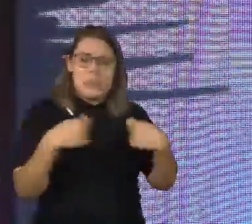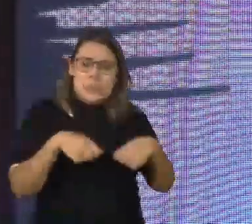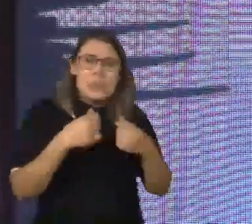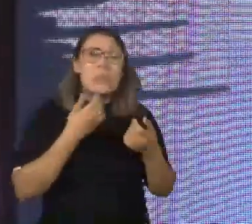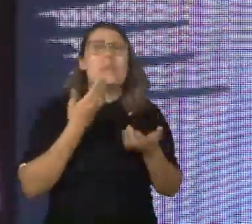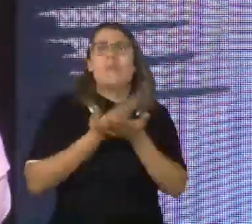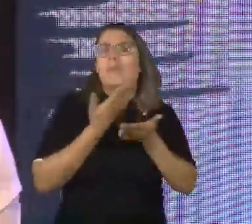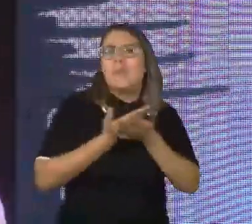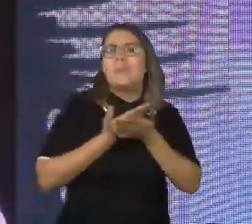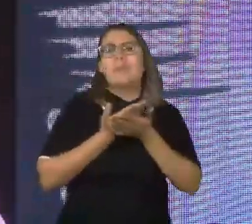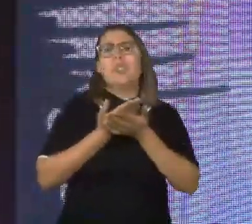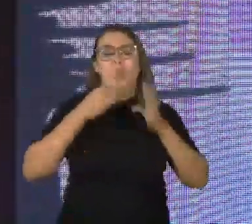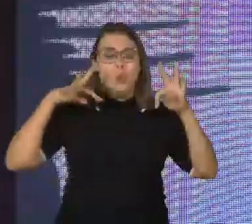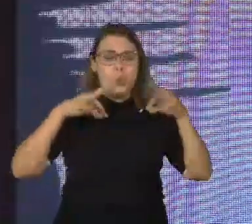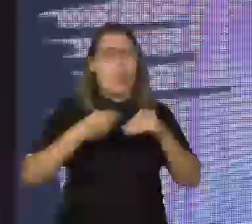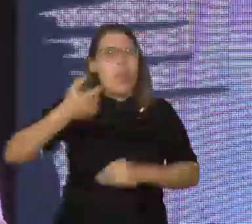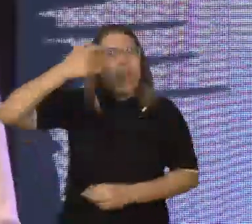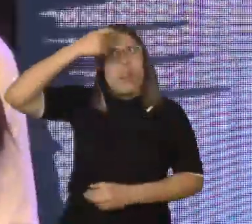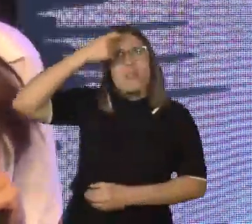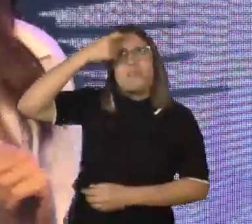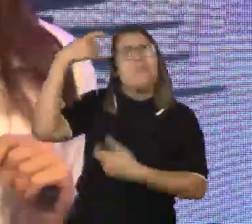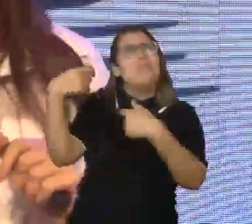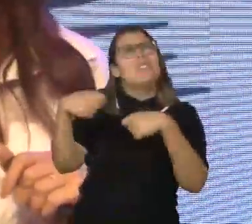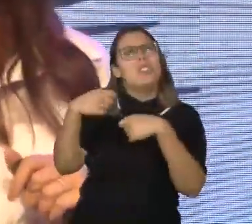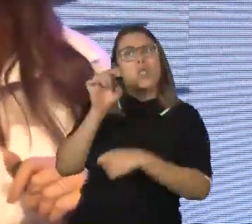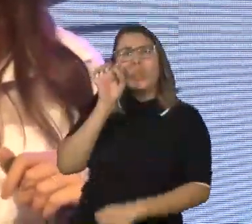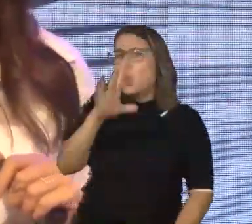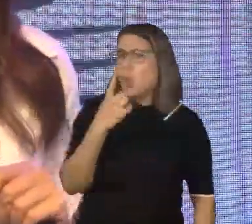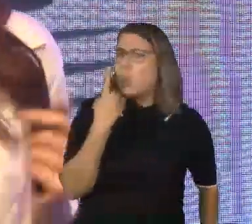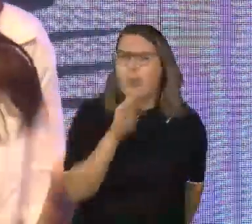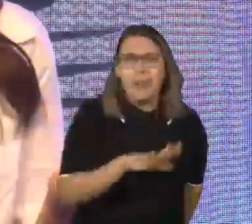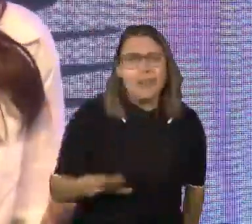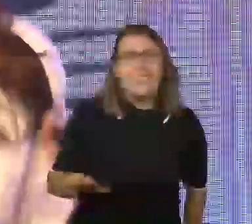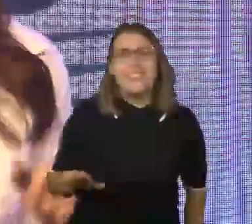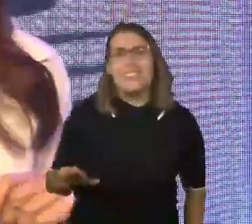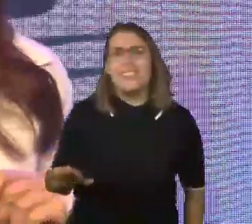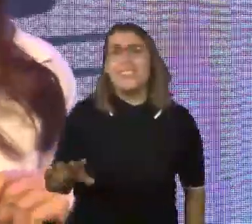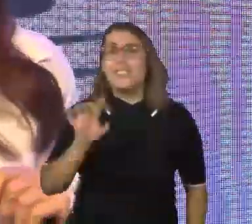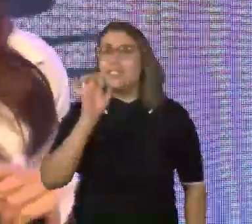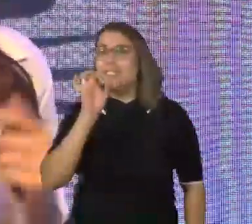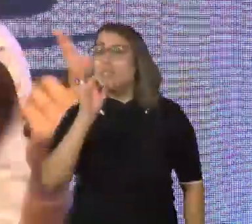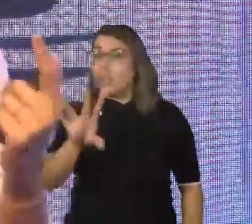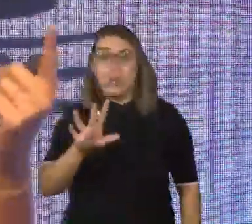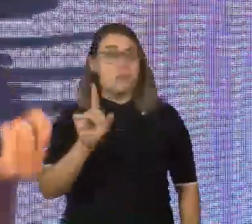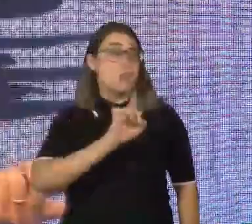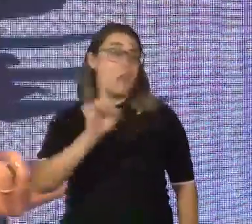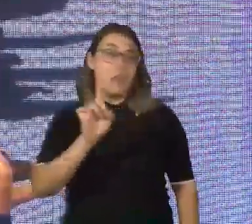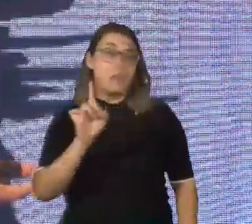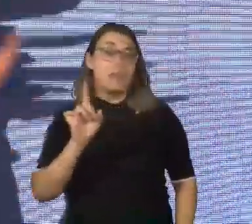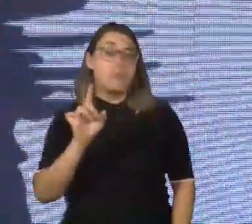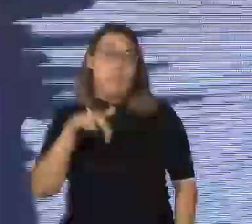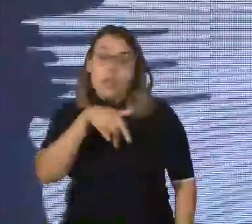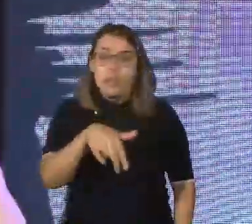vieses inconscientes para a consciência. É só uma criança. Ele só não anda, ou ele só não